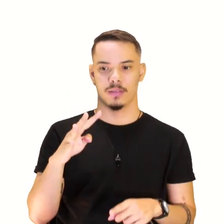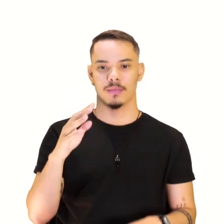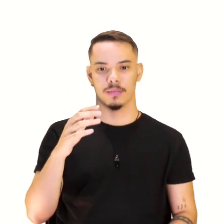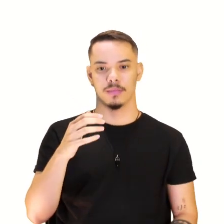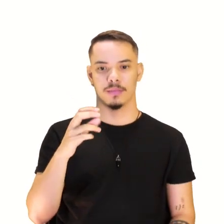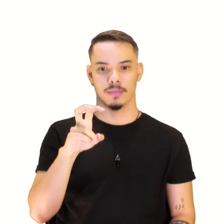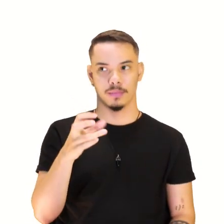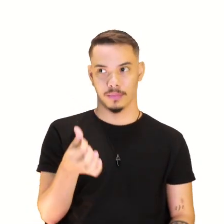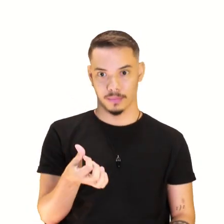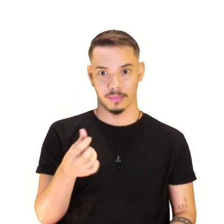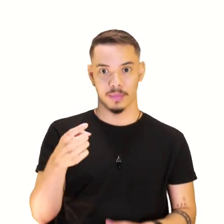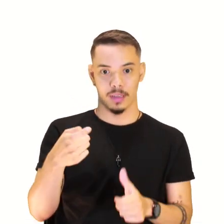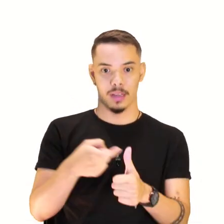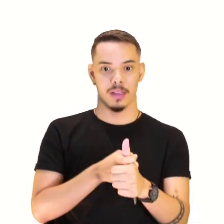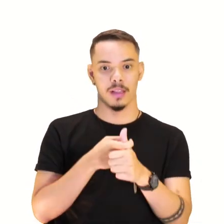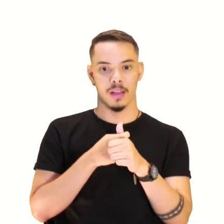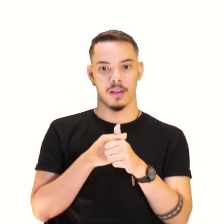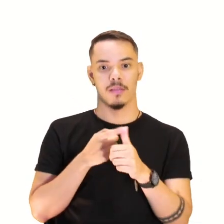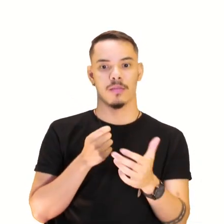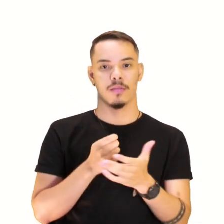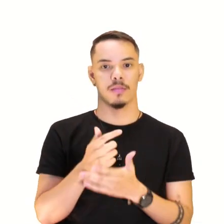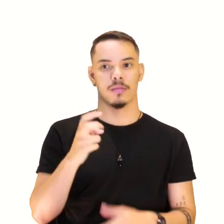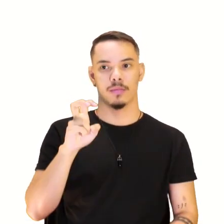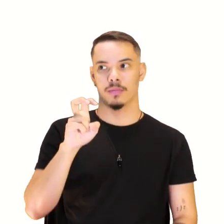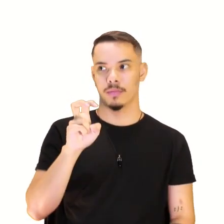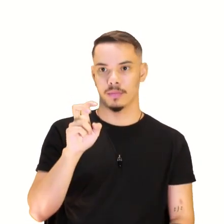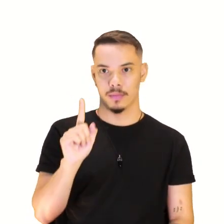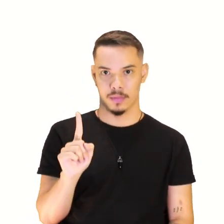devo 5. Eu vou pagar minha conta e ainda vou ficar com